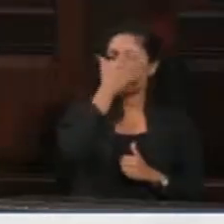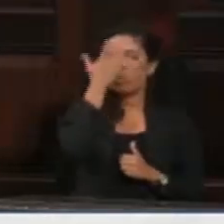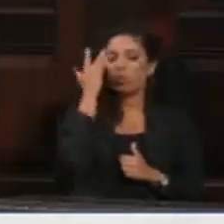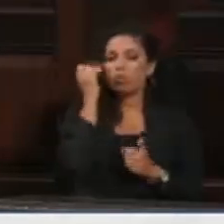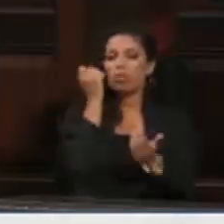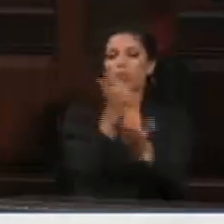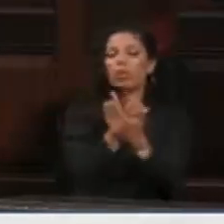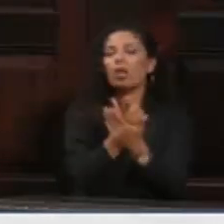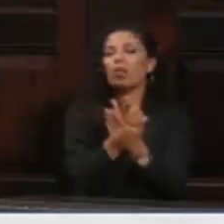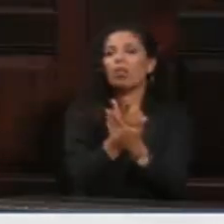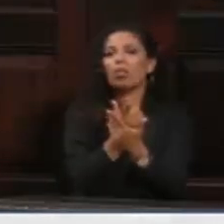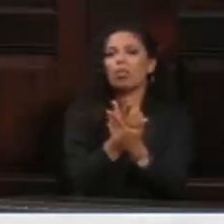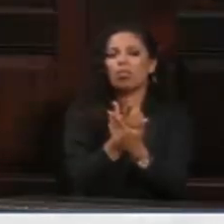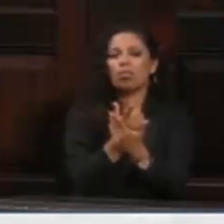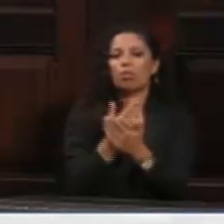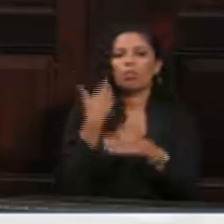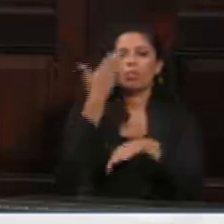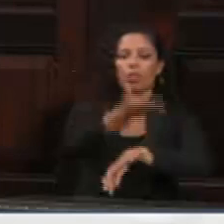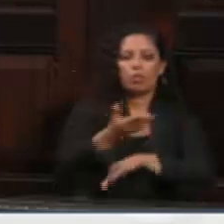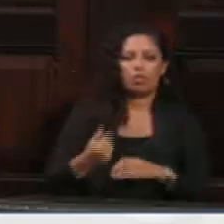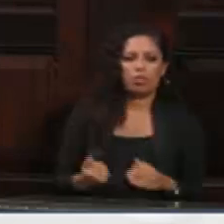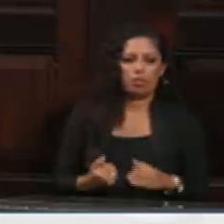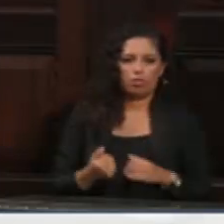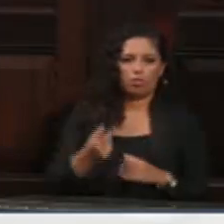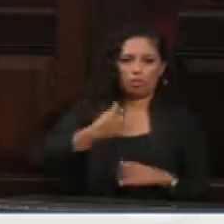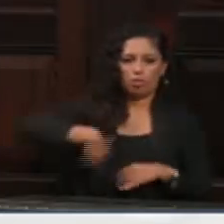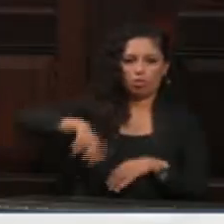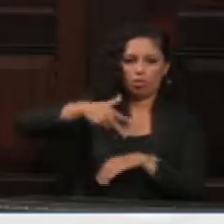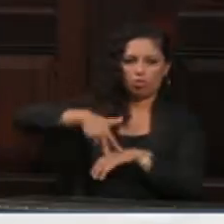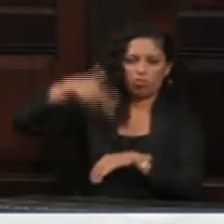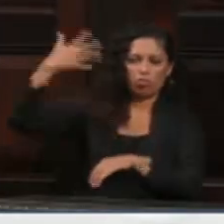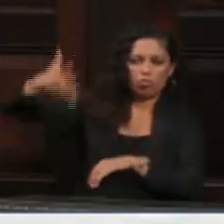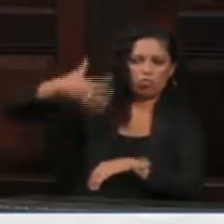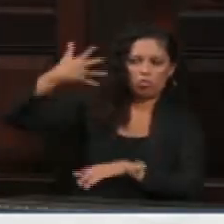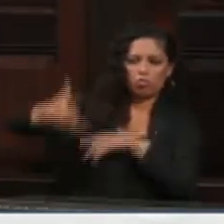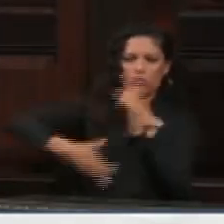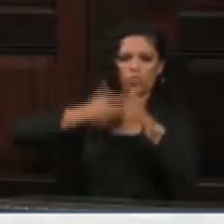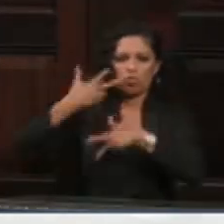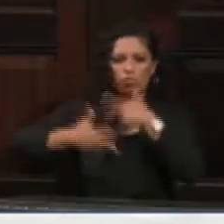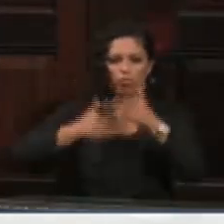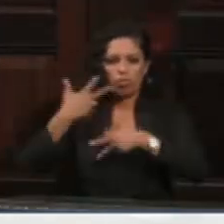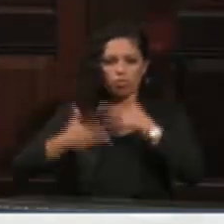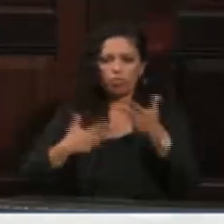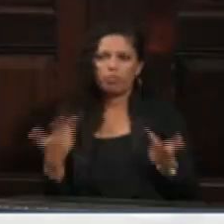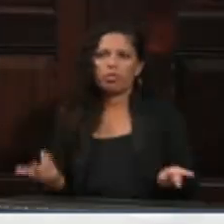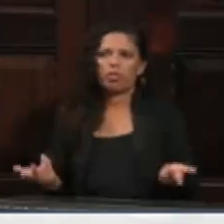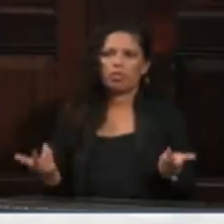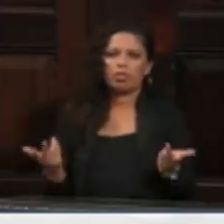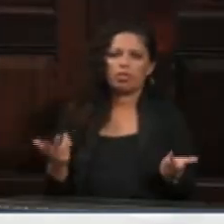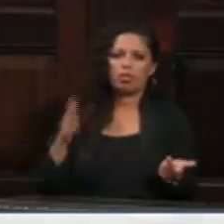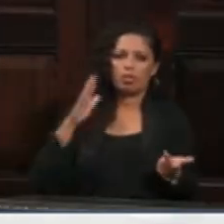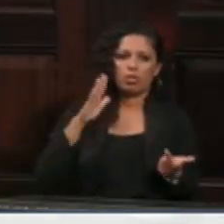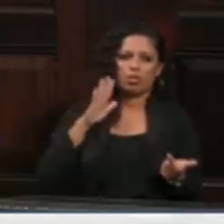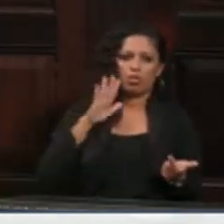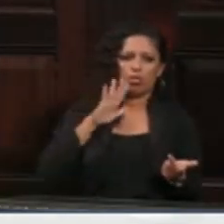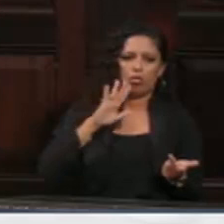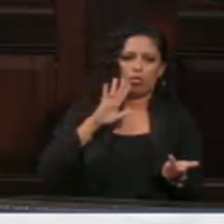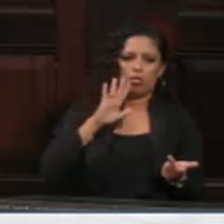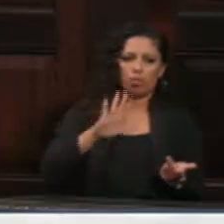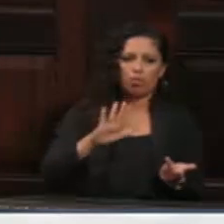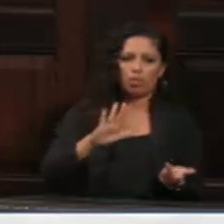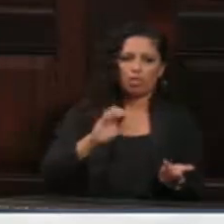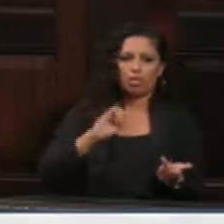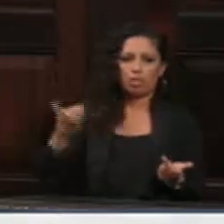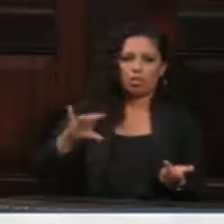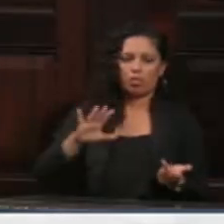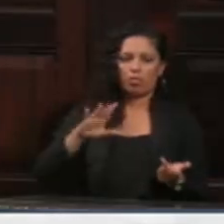essa casa tem que desmistificar, fica alegando sem prejuízo. Olha, se está com prejuízo, larga o osso. Está roendo